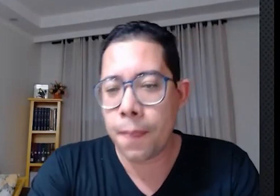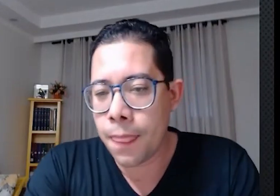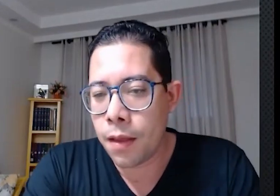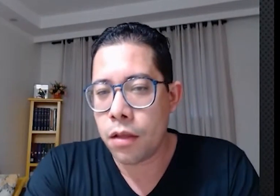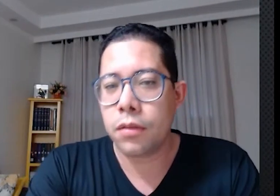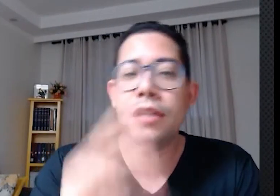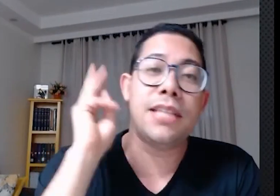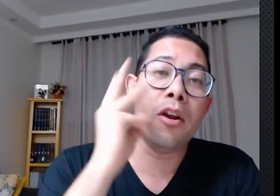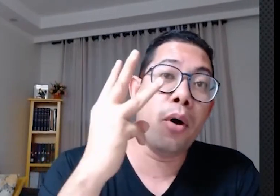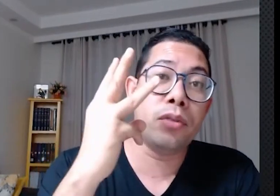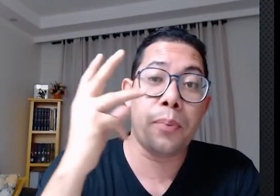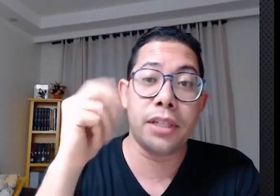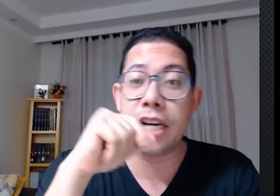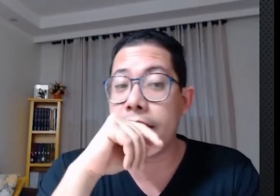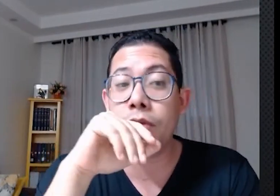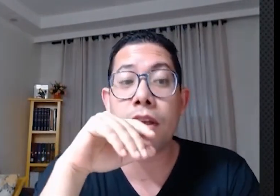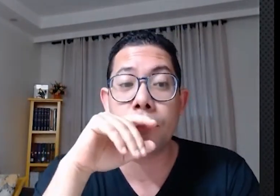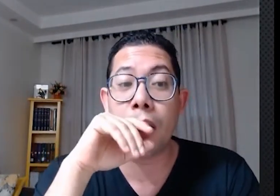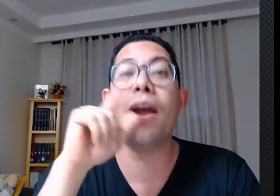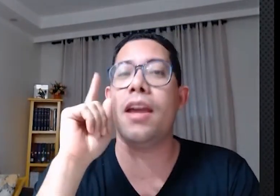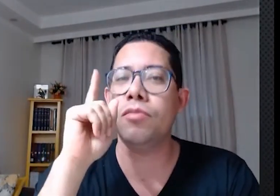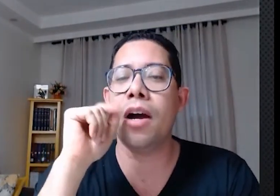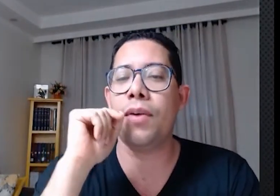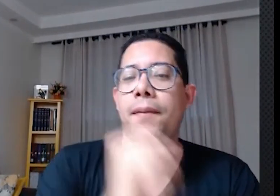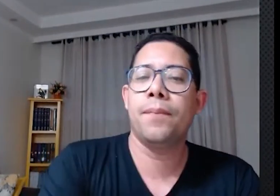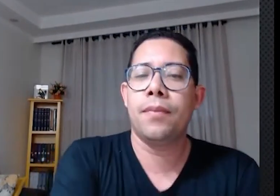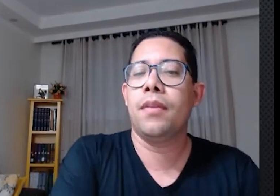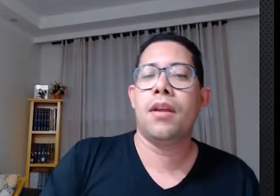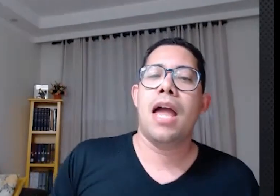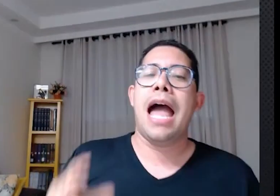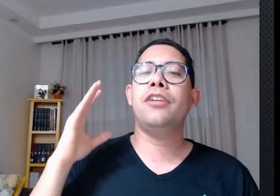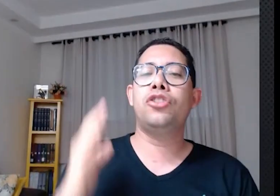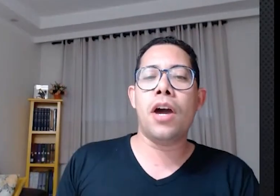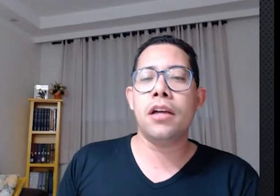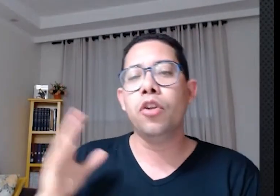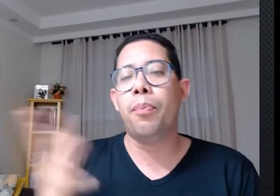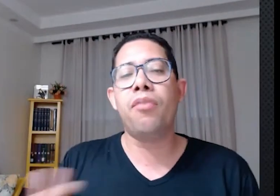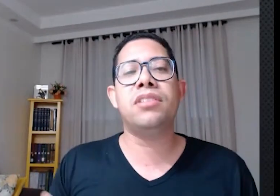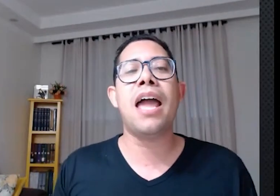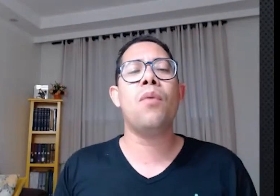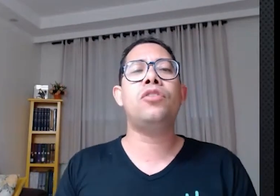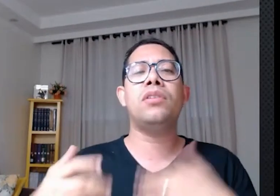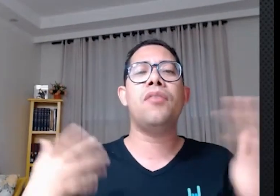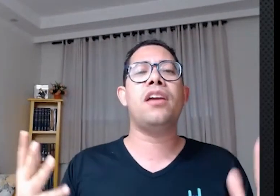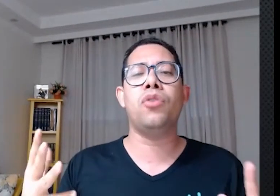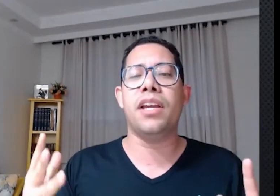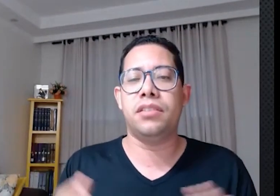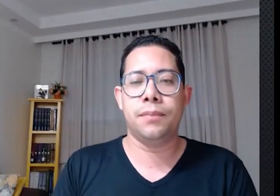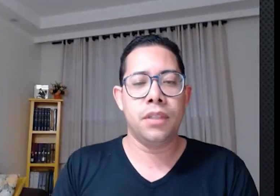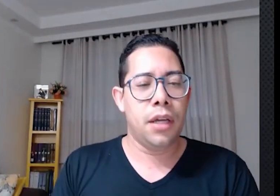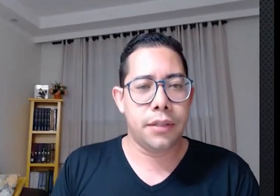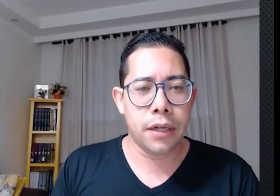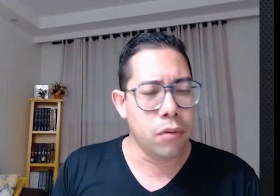bem. Terceiro ponto importante aí do resumão. É resumão, hein? A história do povo de Israel e suas